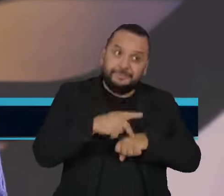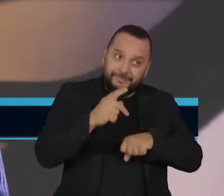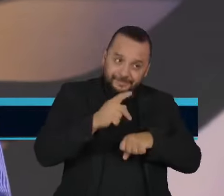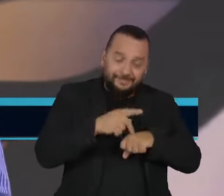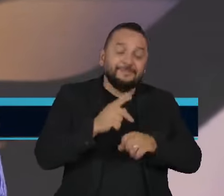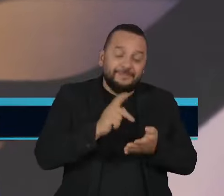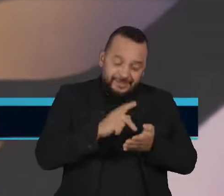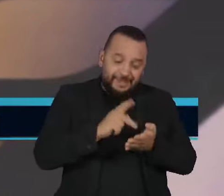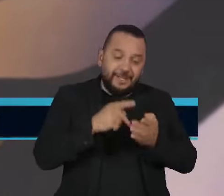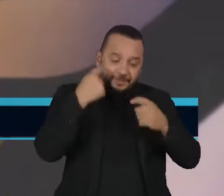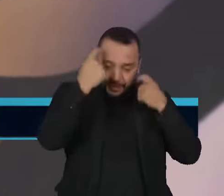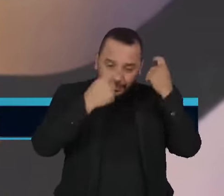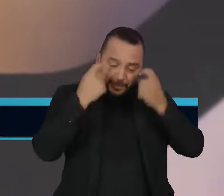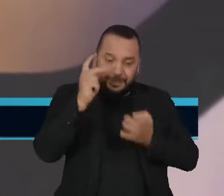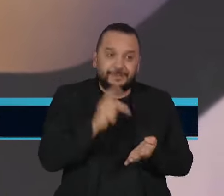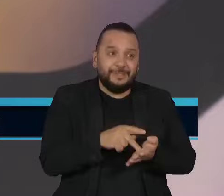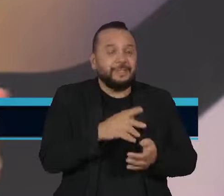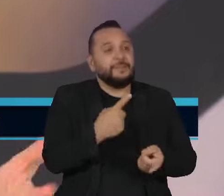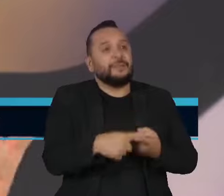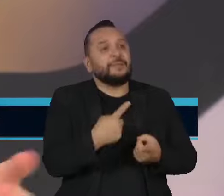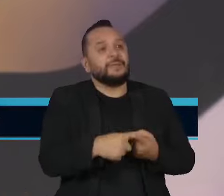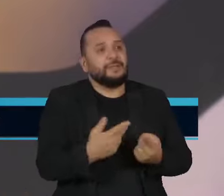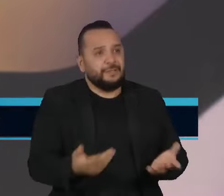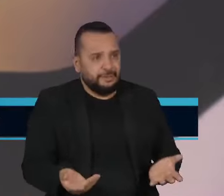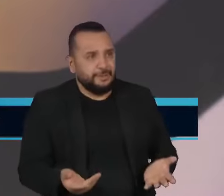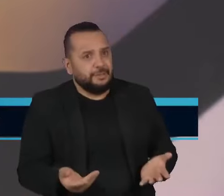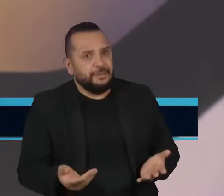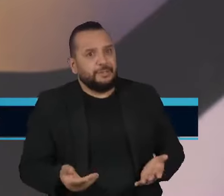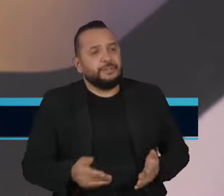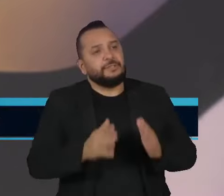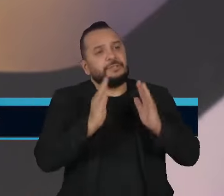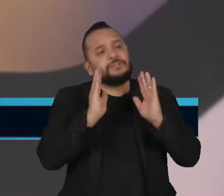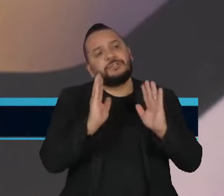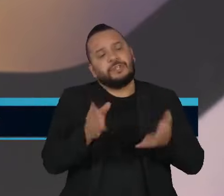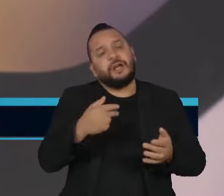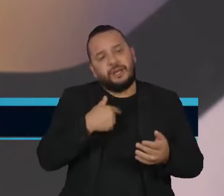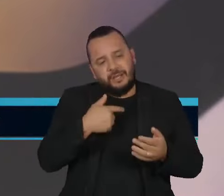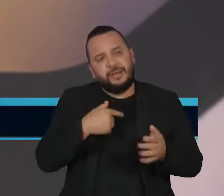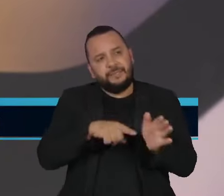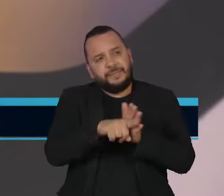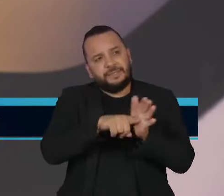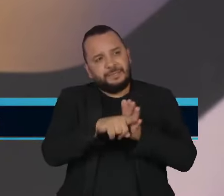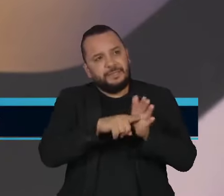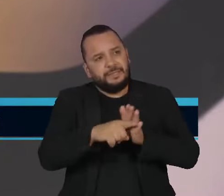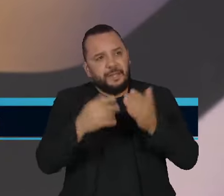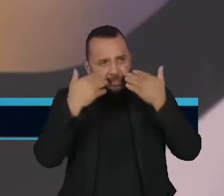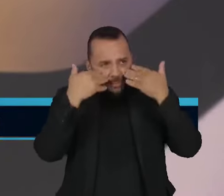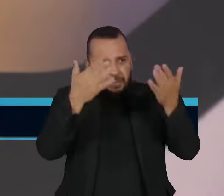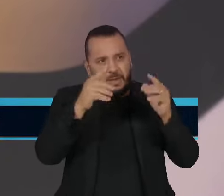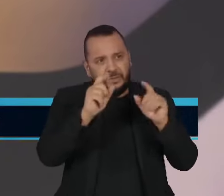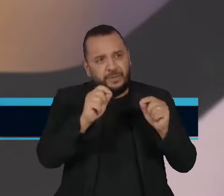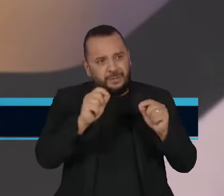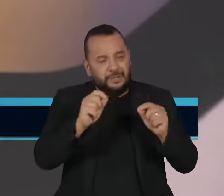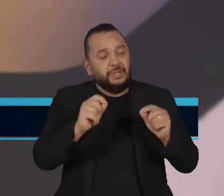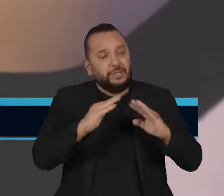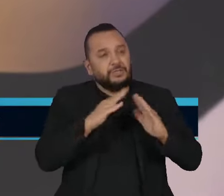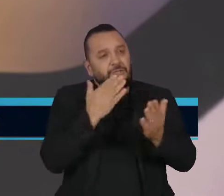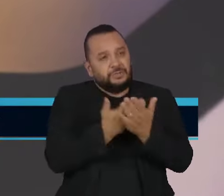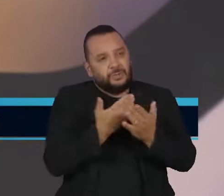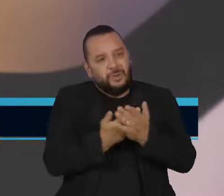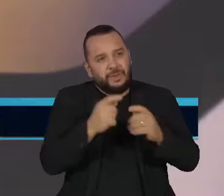preocupação. Primeiro, a gente está falando, e já se fala e tem esses números, da explosão de escolas